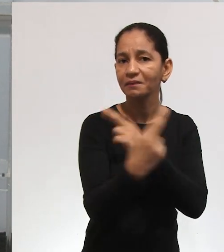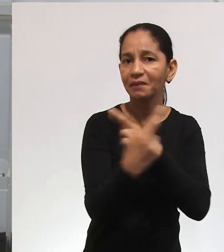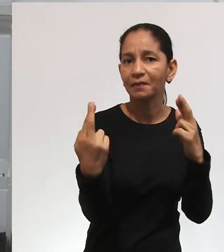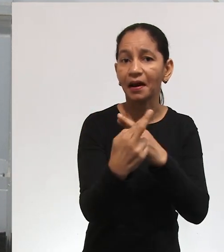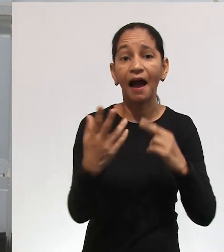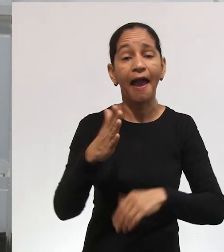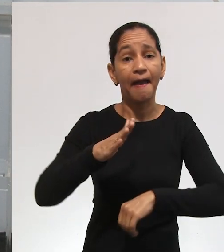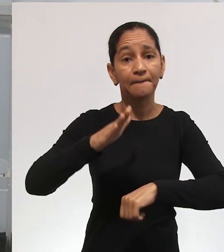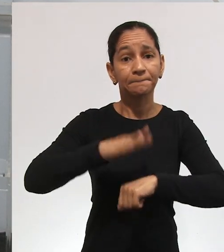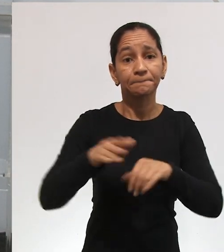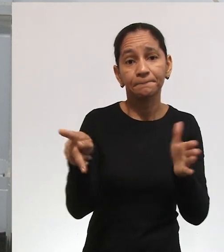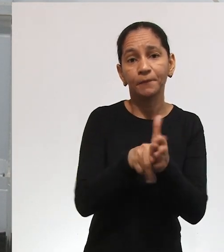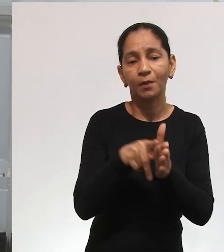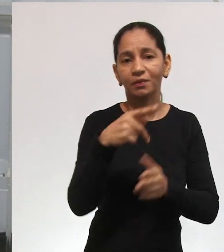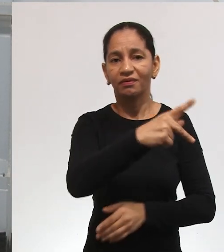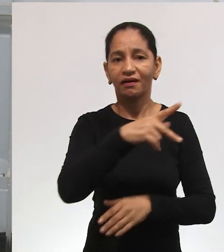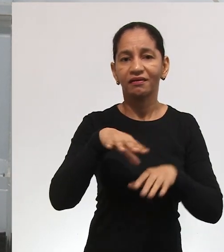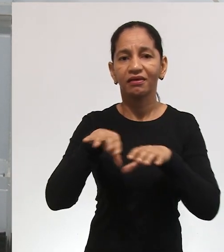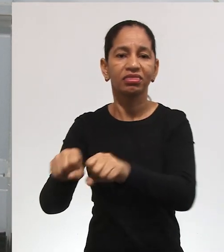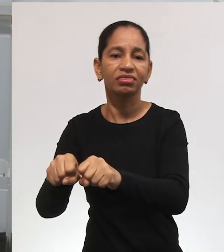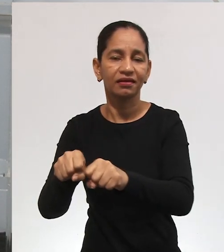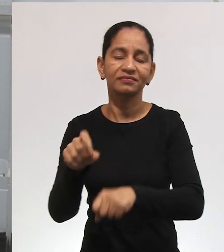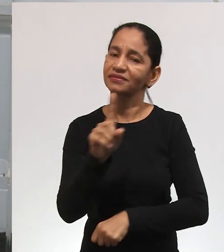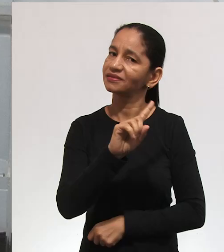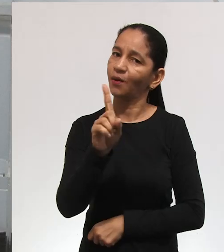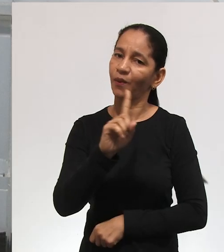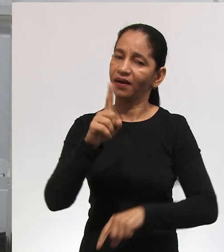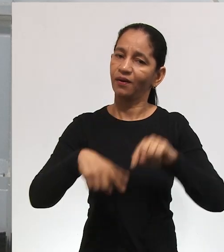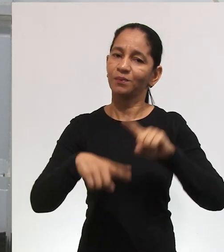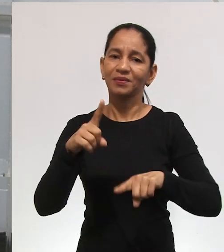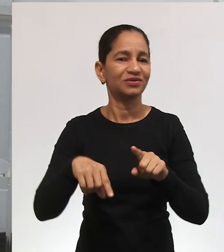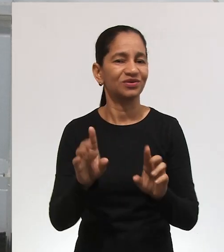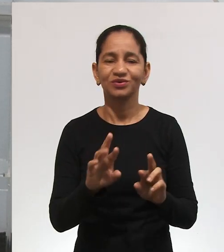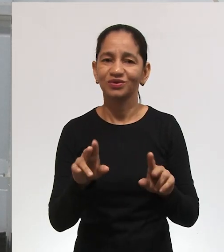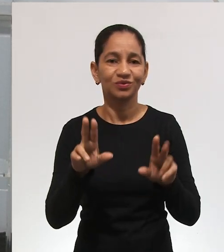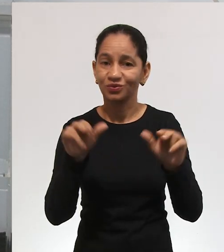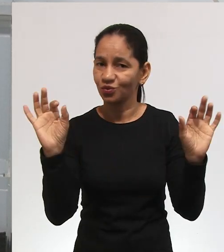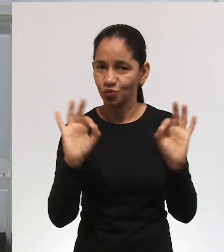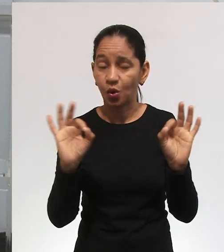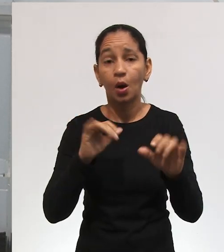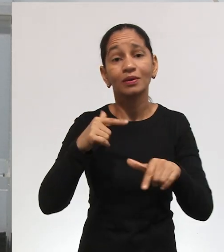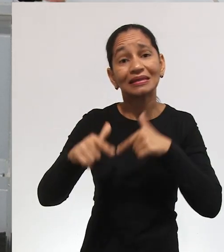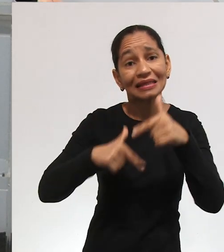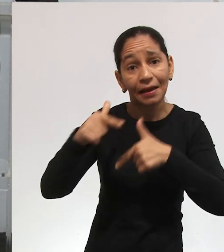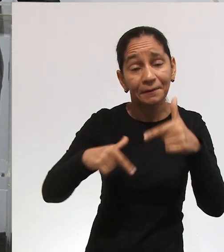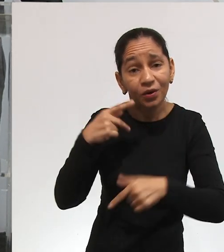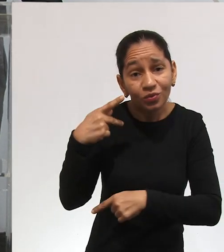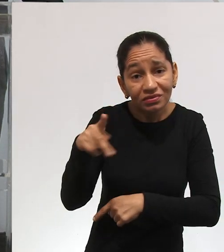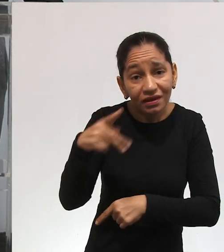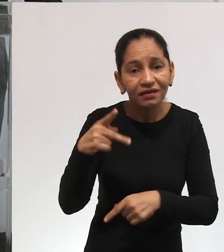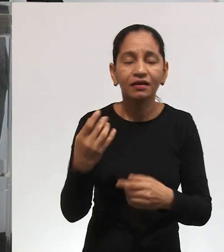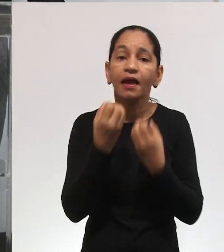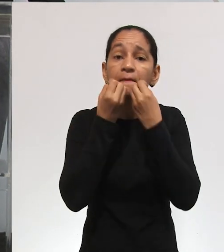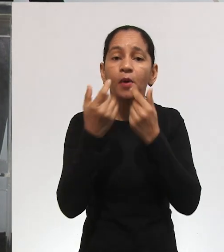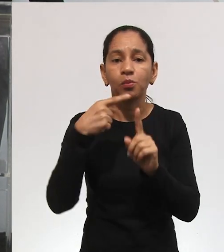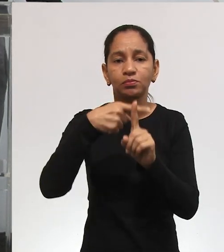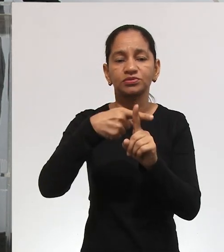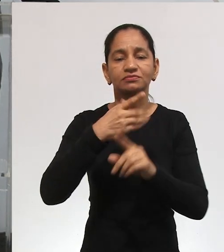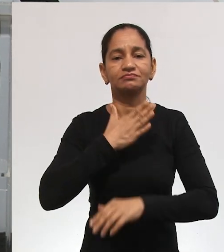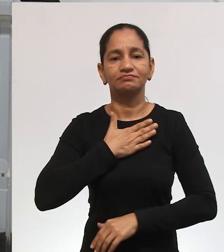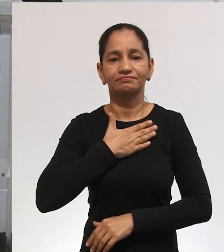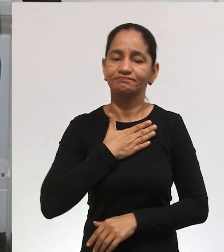de propriedade. O trabalhador não é mais meu. O que é meu é o trabalho que ele presta. Então,